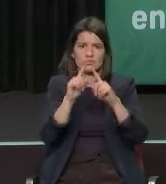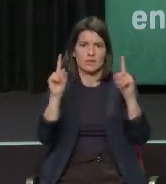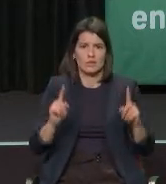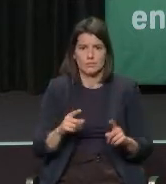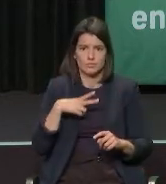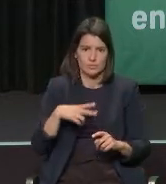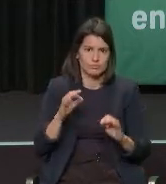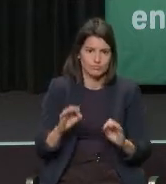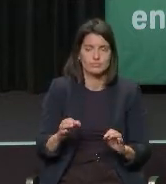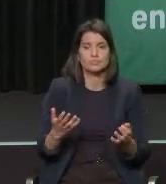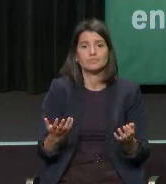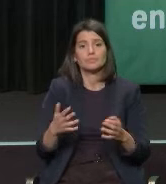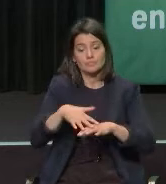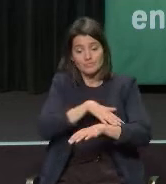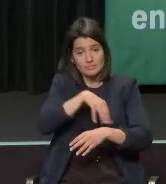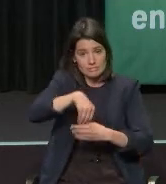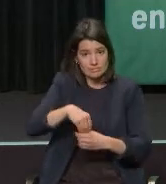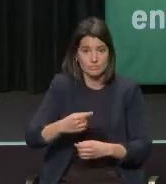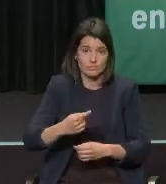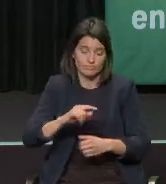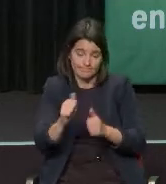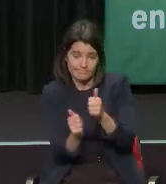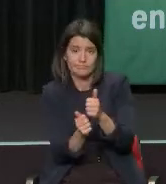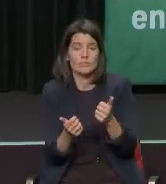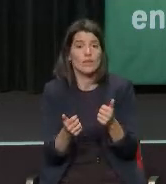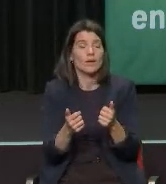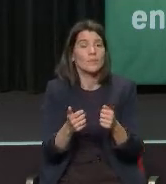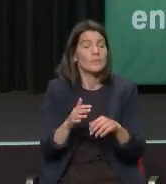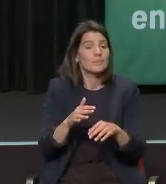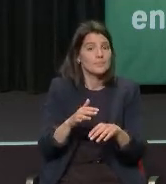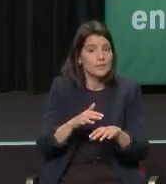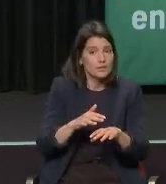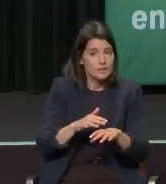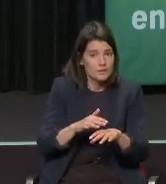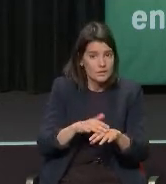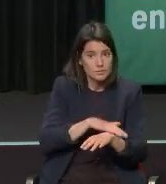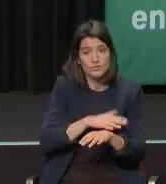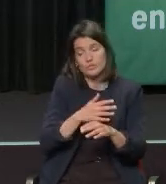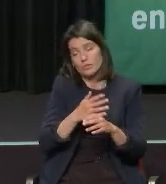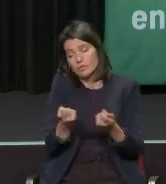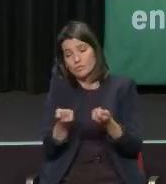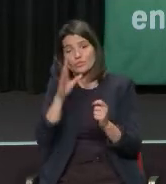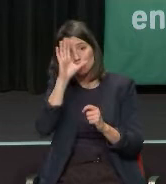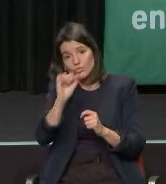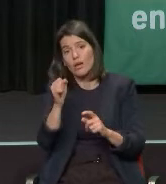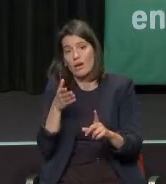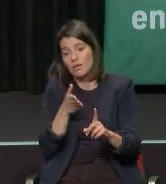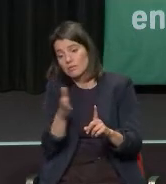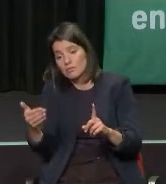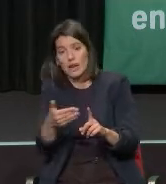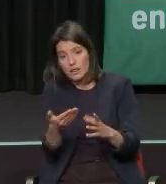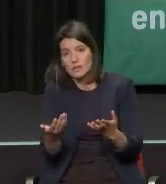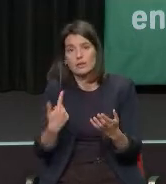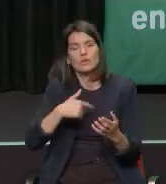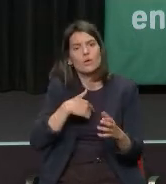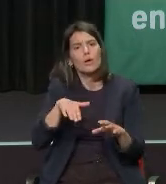Apesar de sermos um organismo da administração interna, da administração indireta do Estado, nós